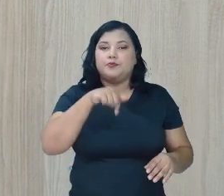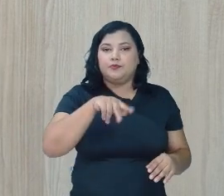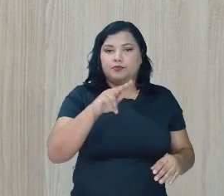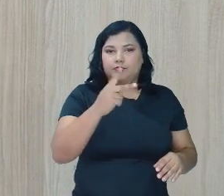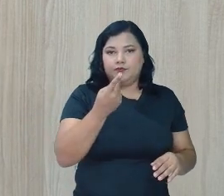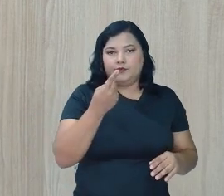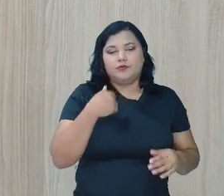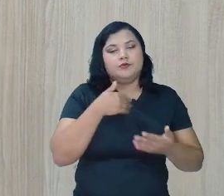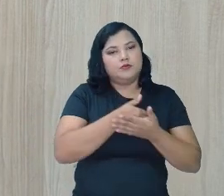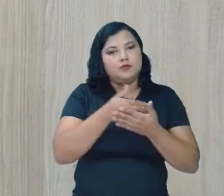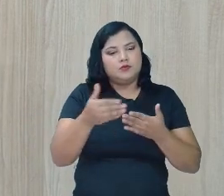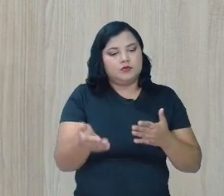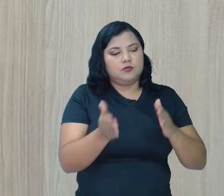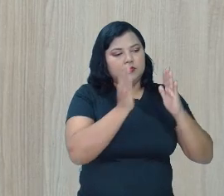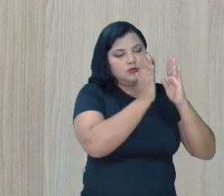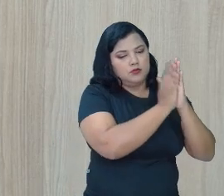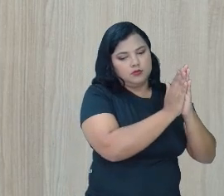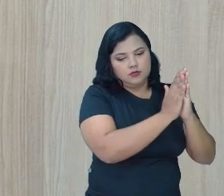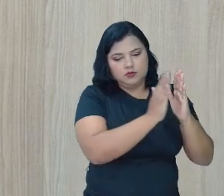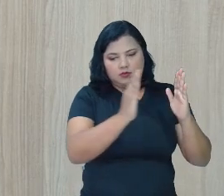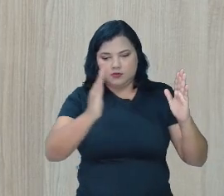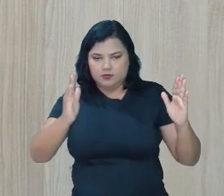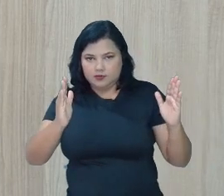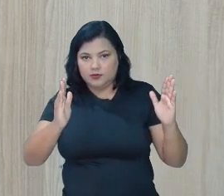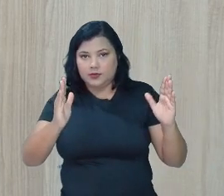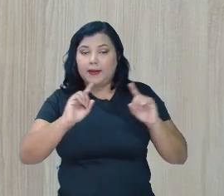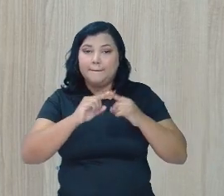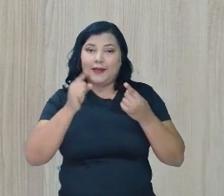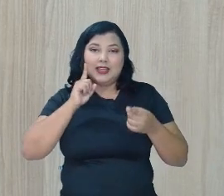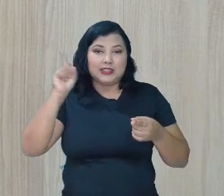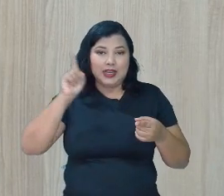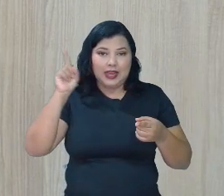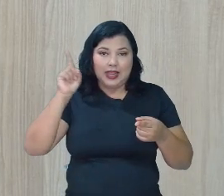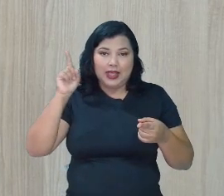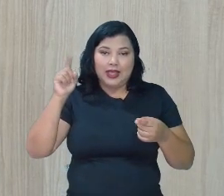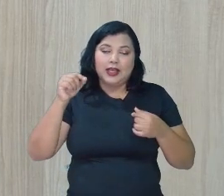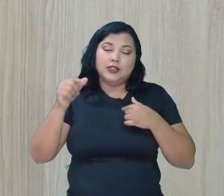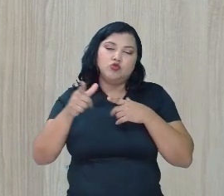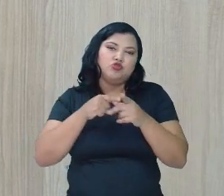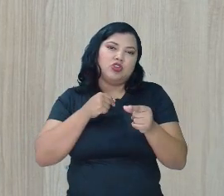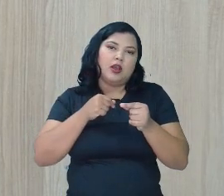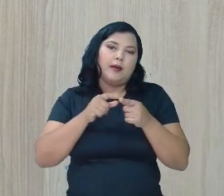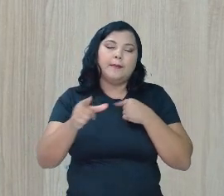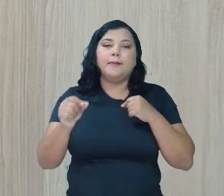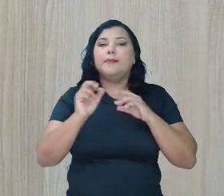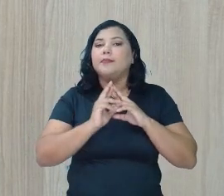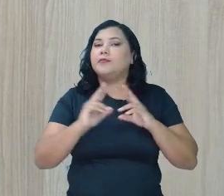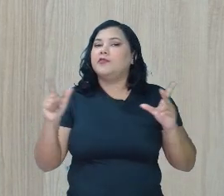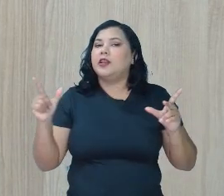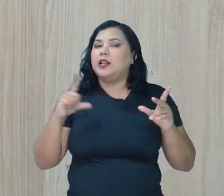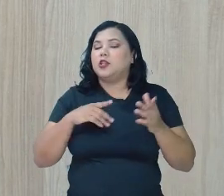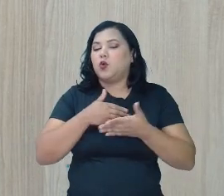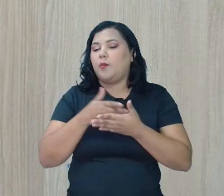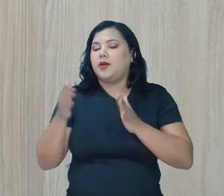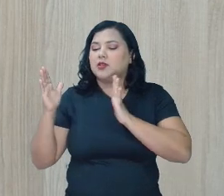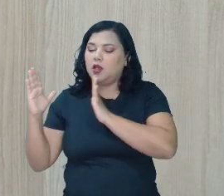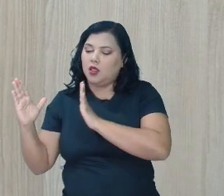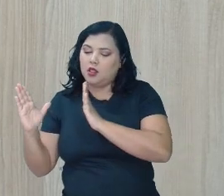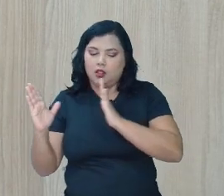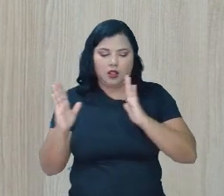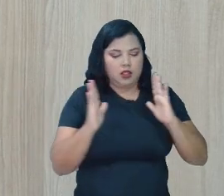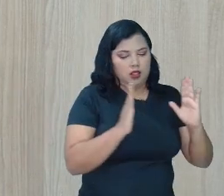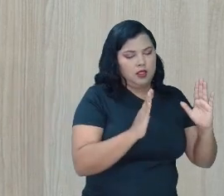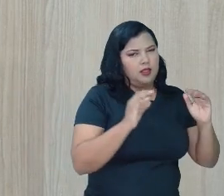para trás, assim como toda leitura ocidentalizada, mas lá no Oriente é um pouquinho diferente, né? Eles começam de trás para frente. Isso